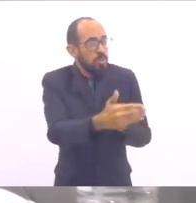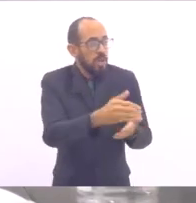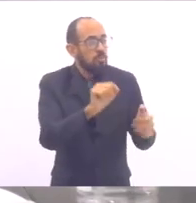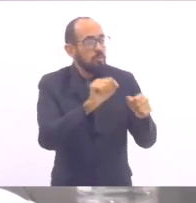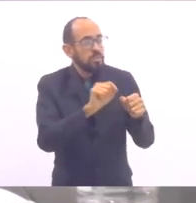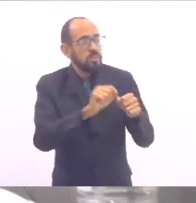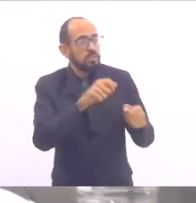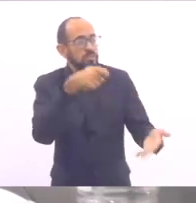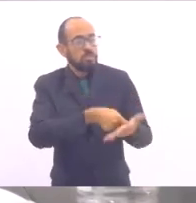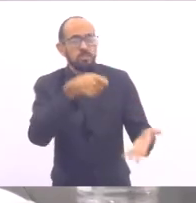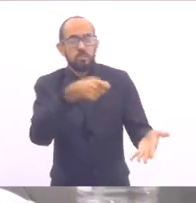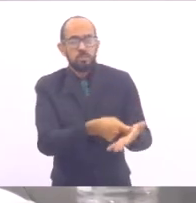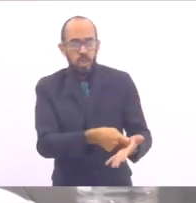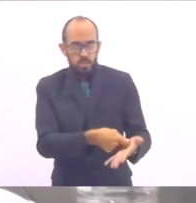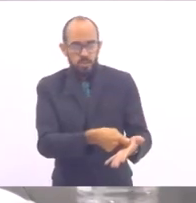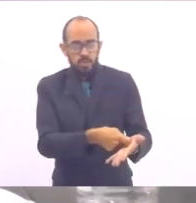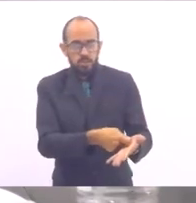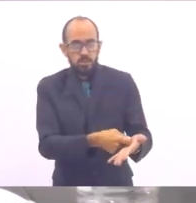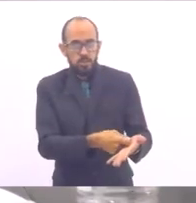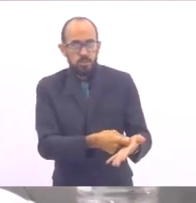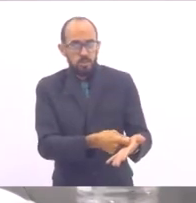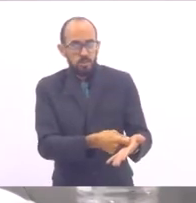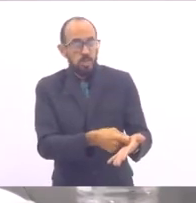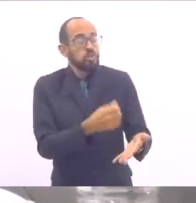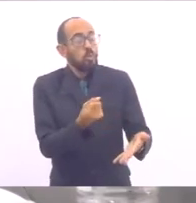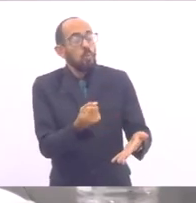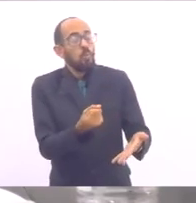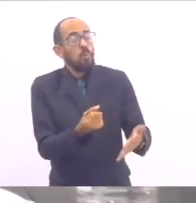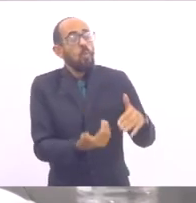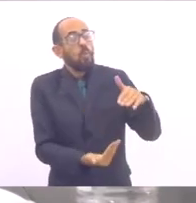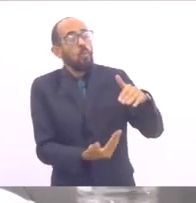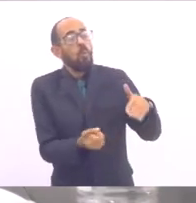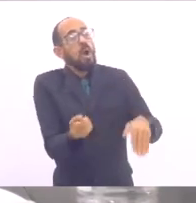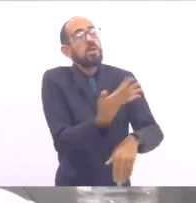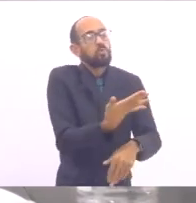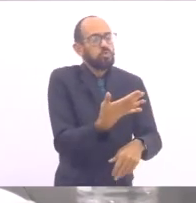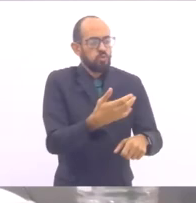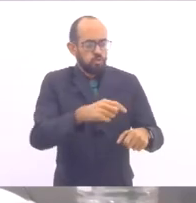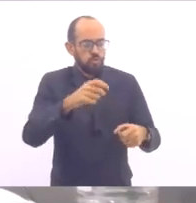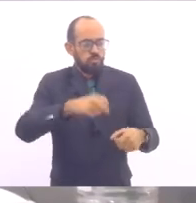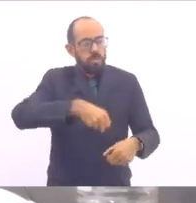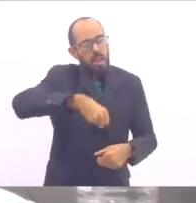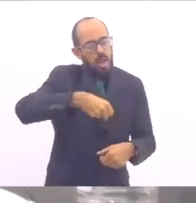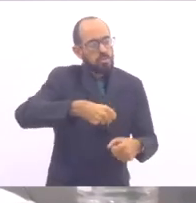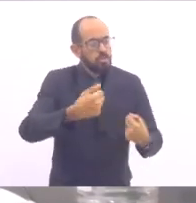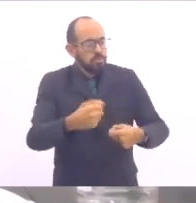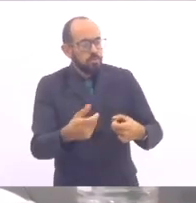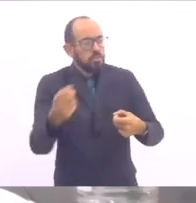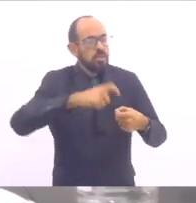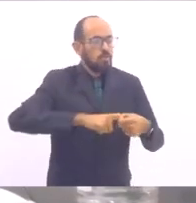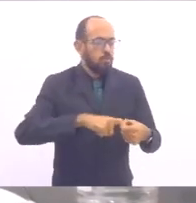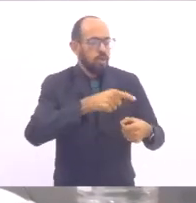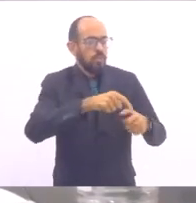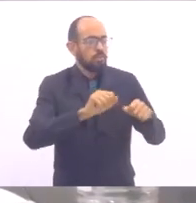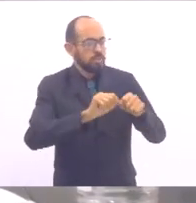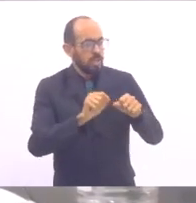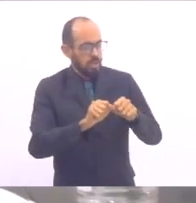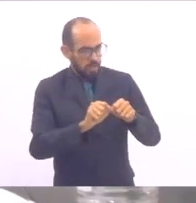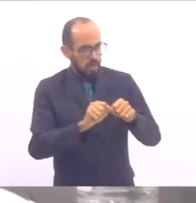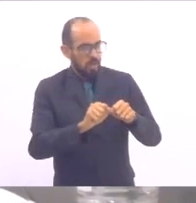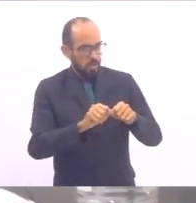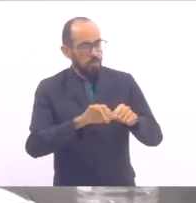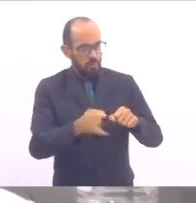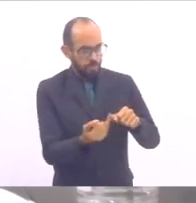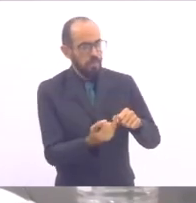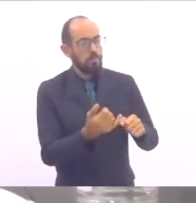as cobranças de quanto elas têm que reciclar dessas embalagens antes de uma verificação posterior. Se